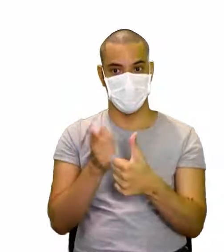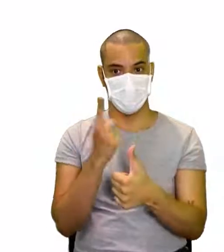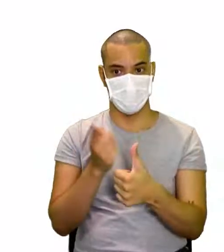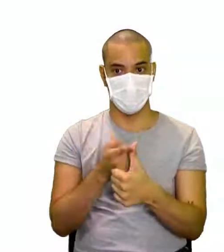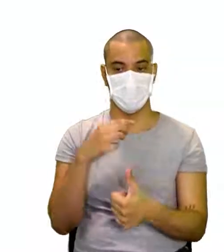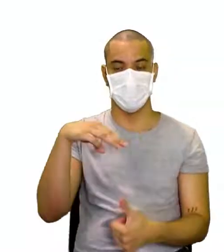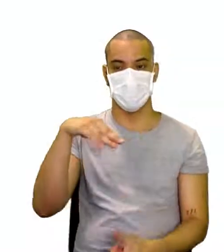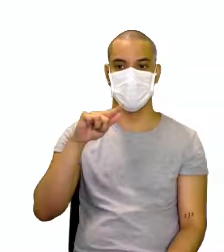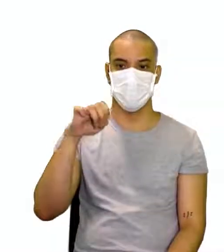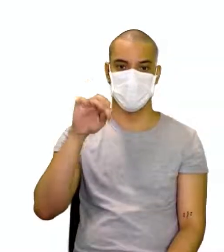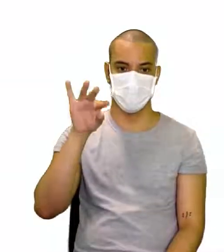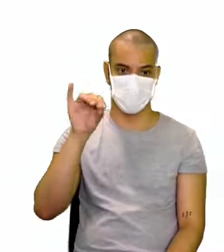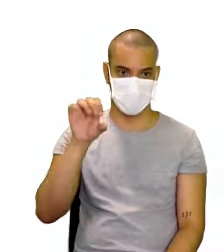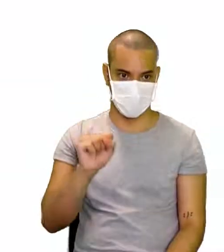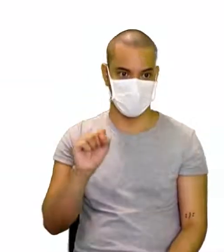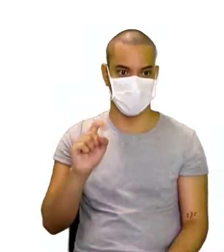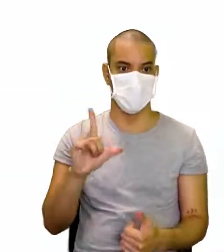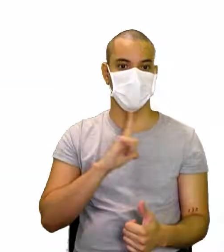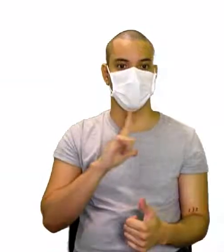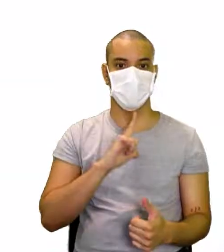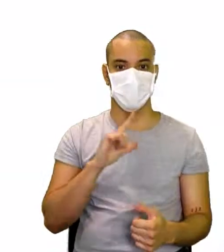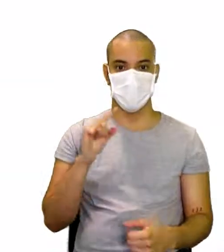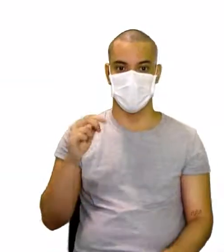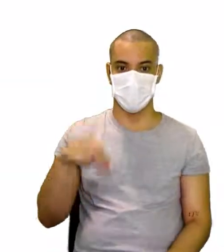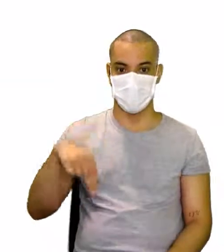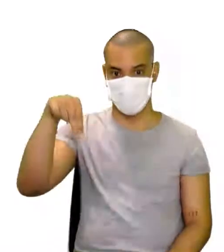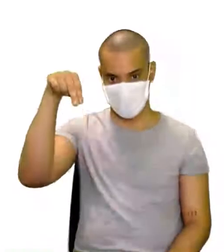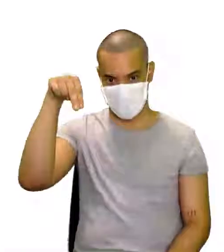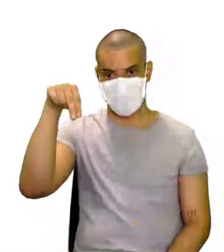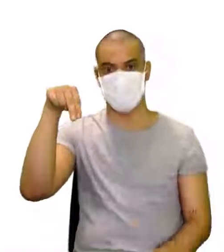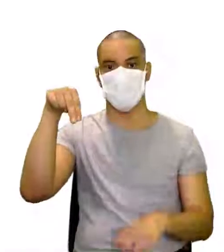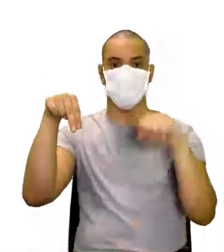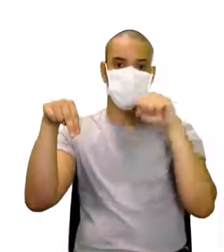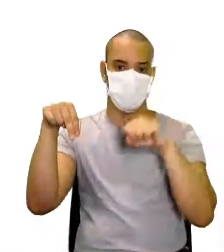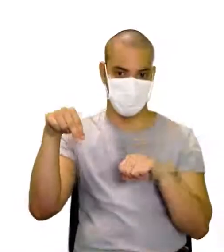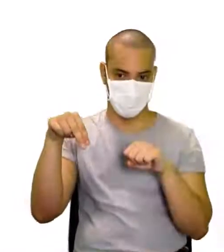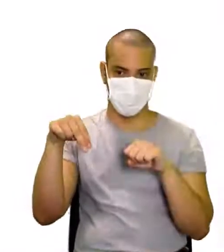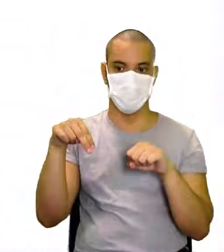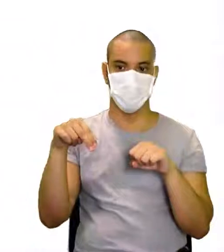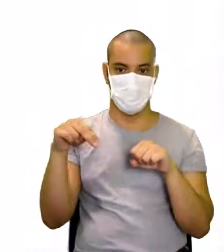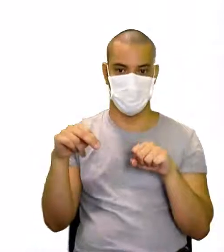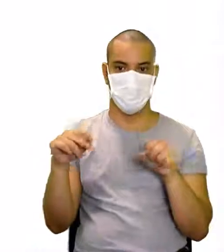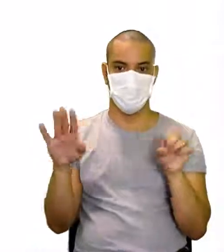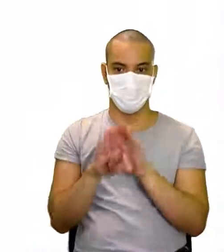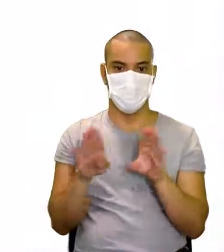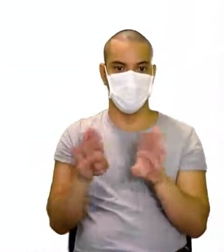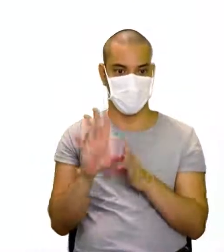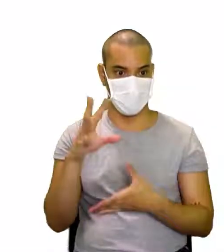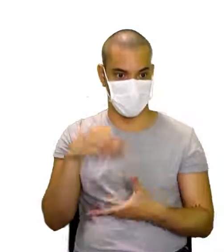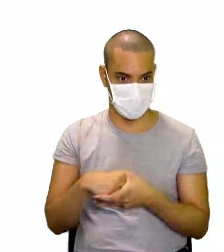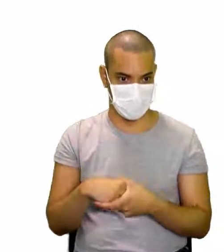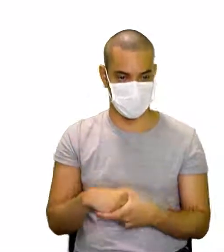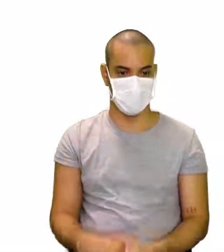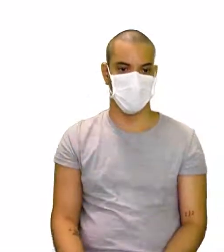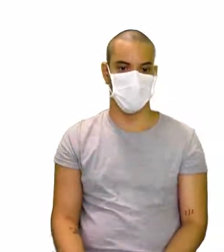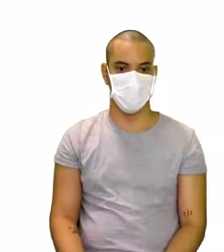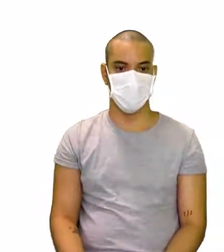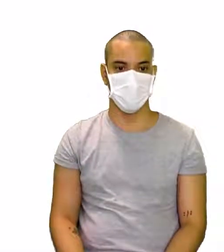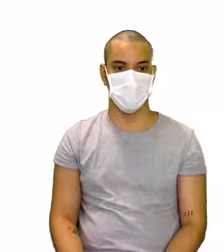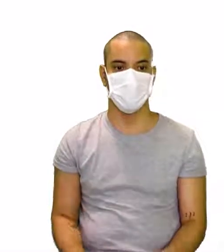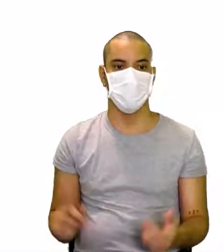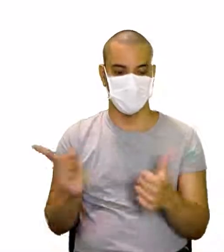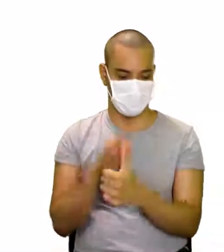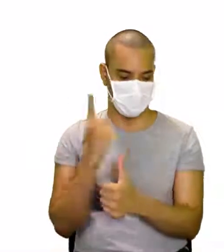Então, o ímã, ele tem um polo norte magnético e um polo sul magnético. É a